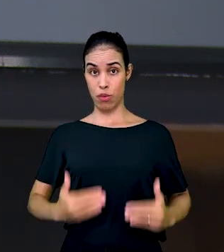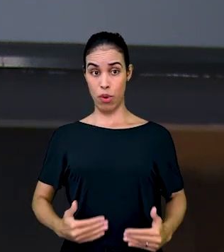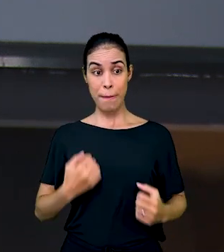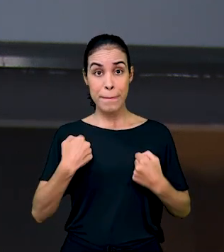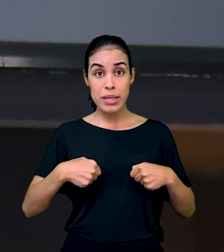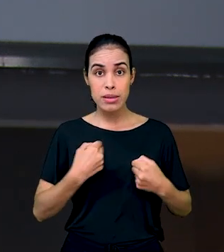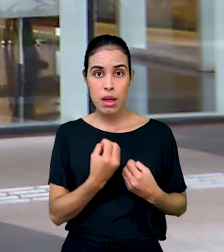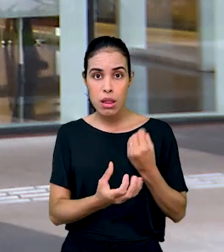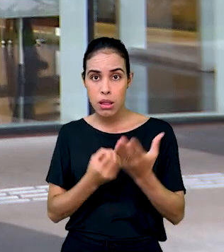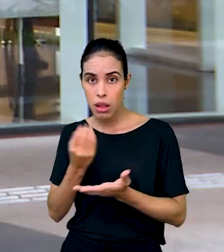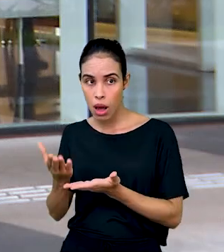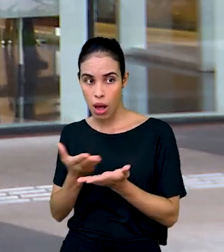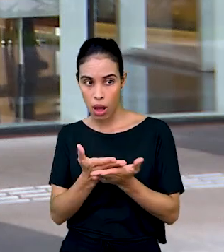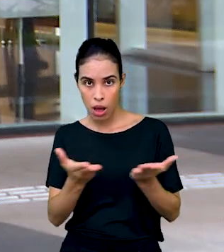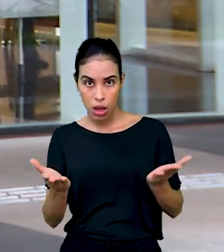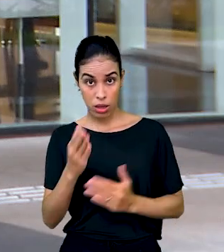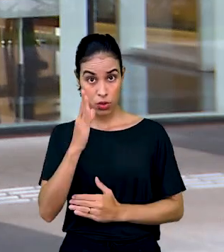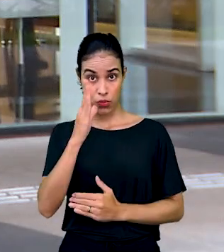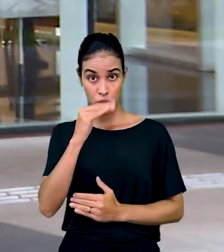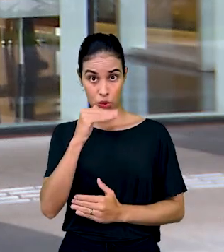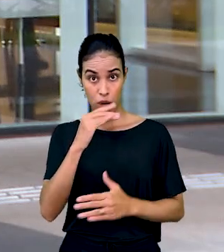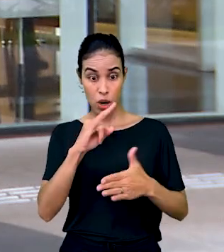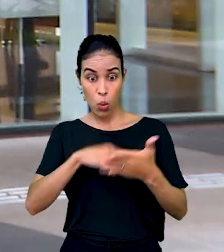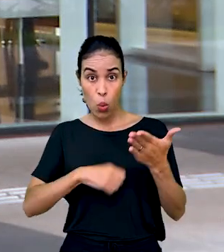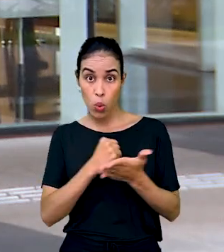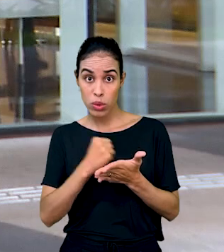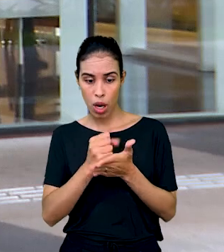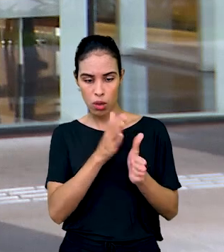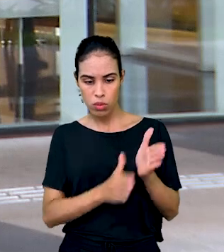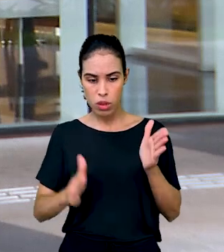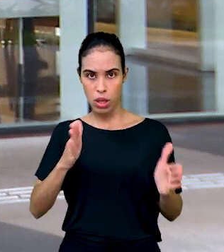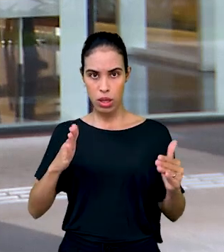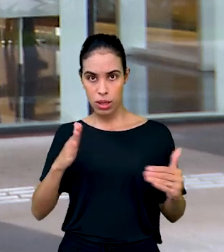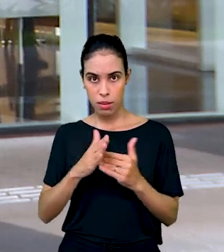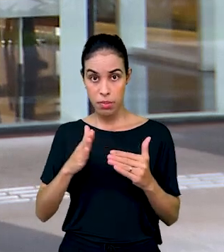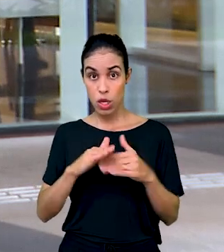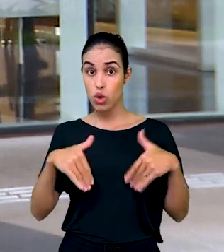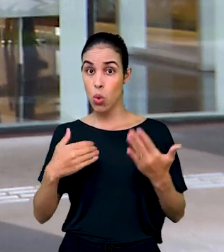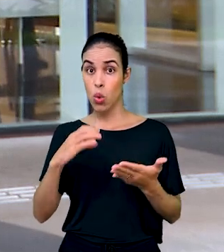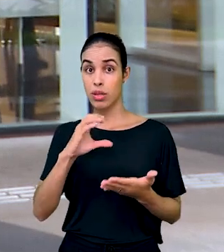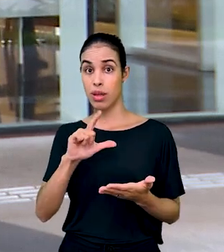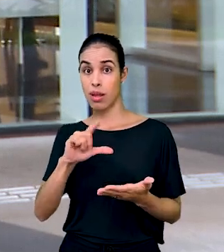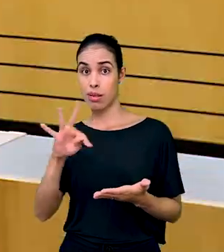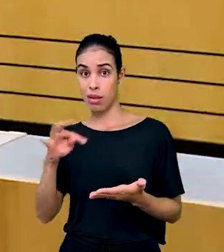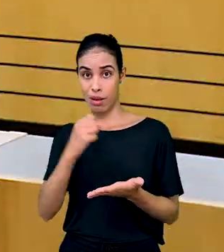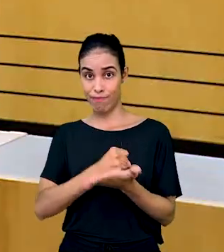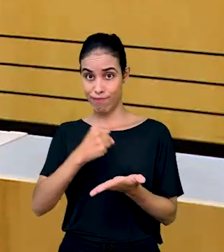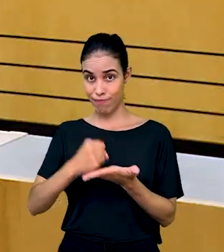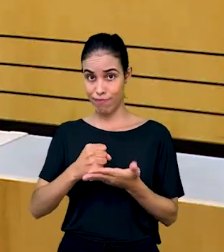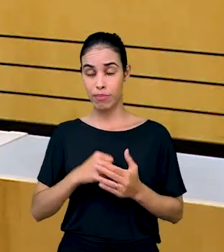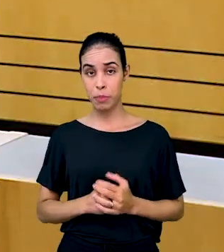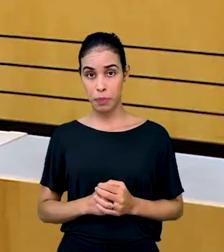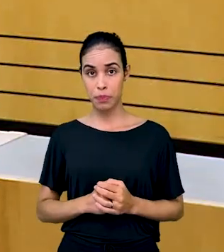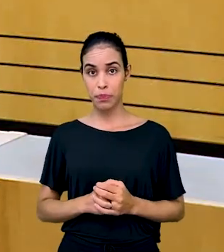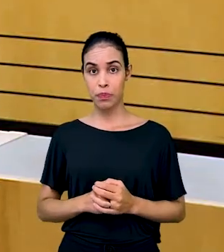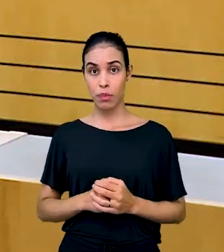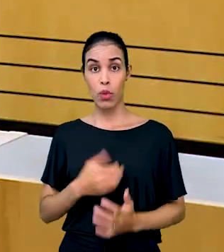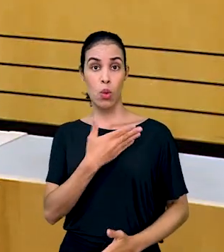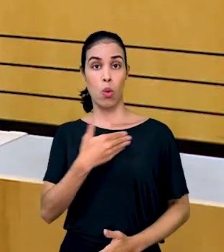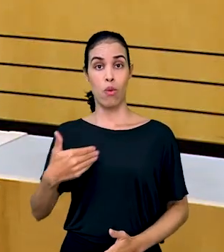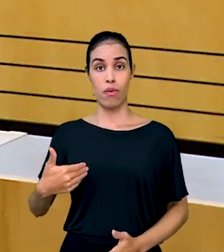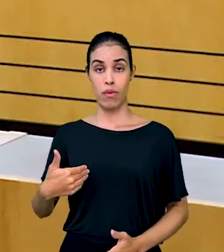fossem fornecidos tanto para os trabalhadores temporários quanto para os efetivos. Em defesa, o